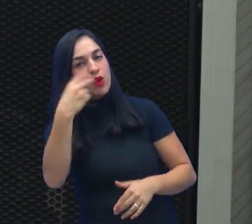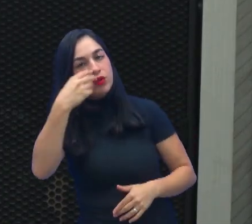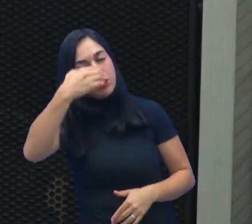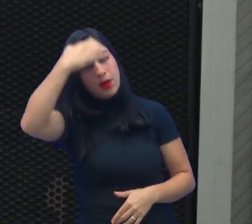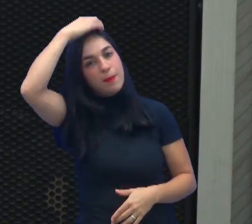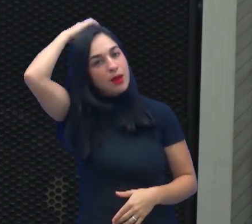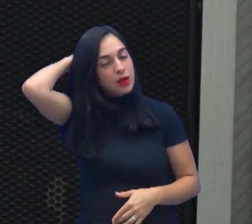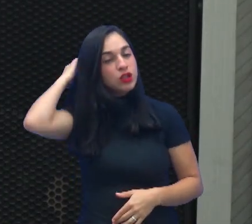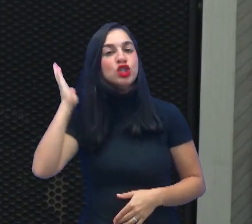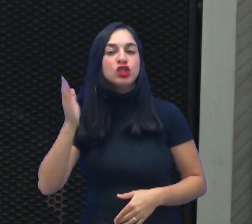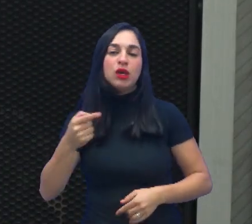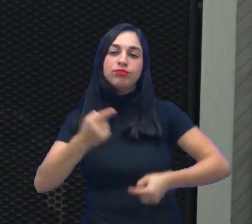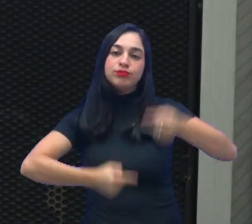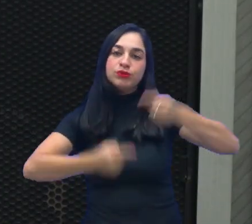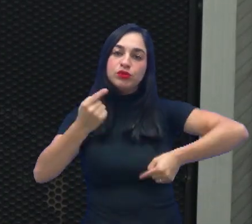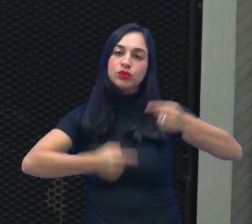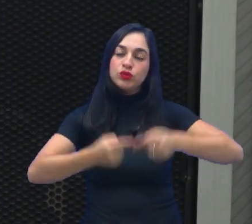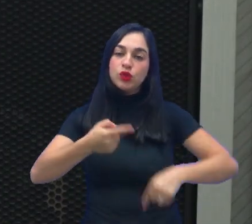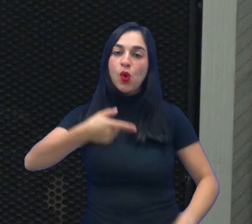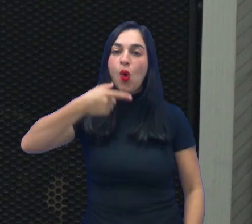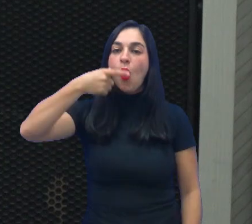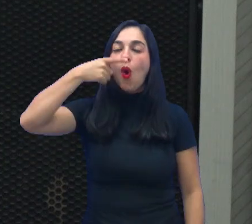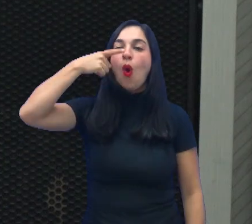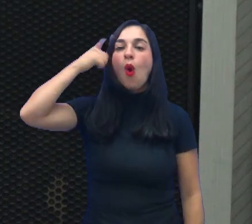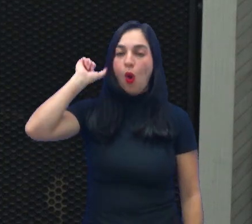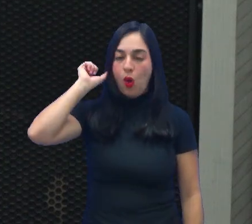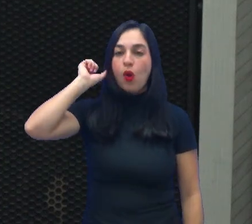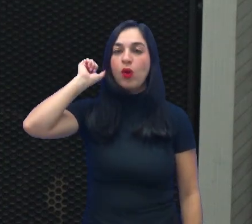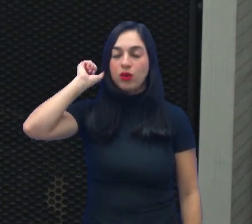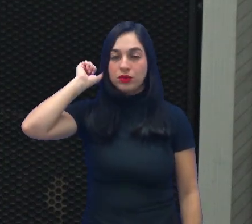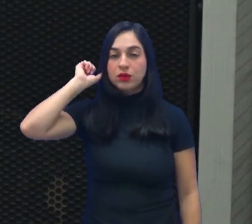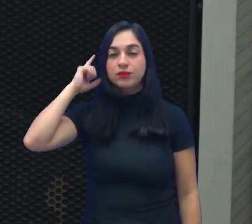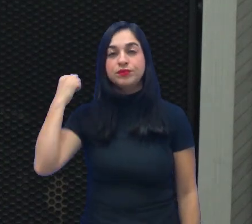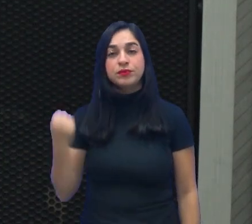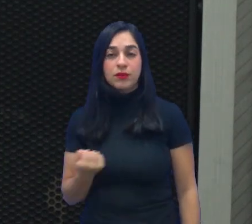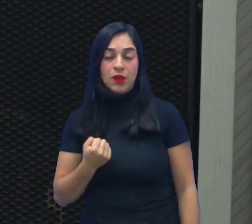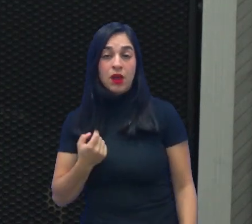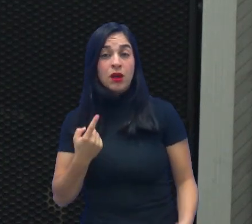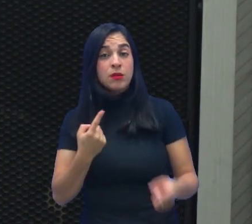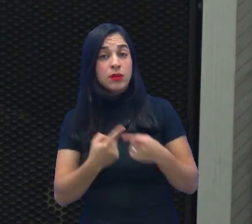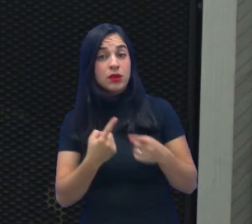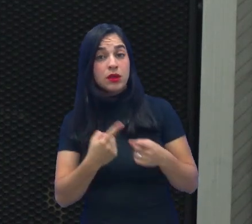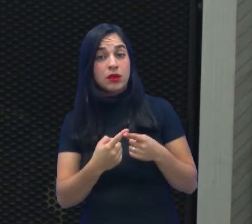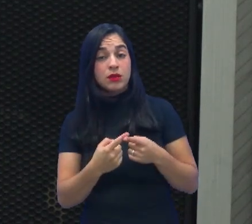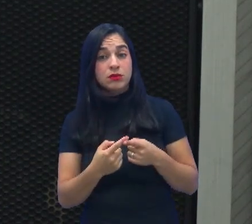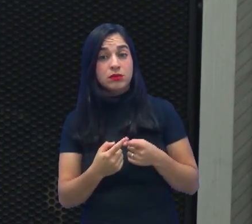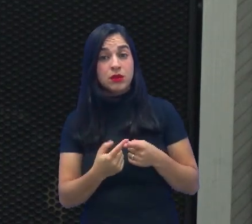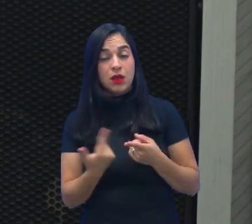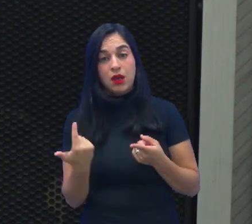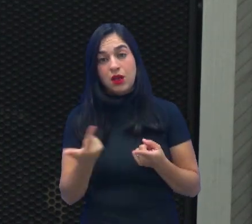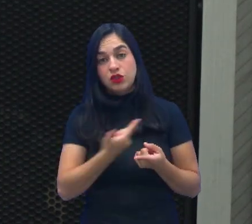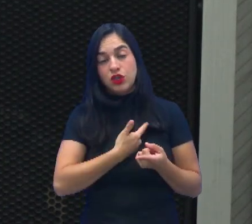discutida bastante na reunião de ontem, porque nós temos o dinheiro, né?